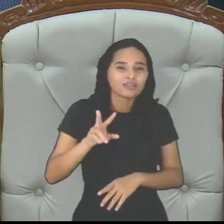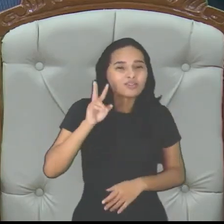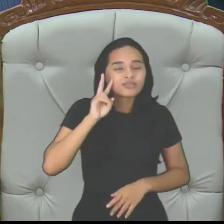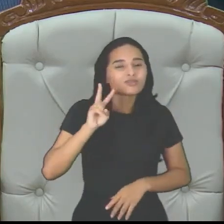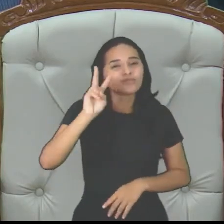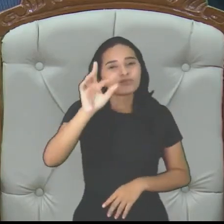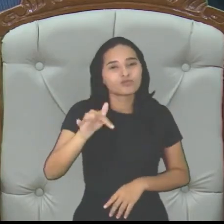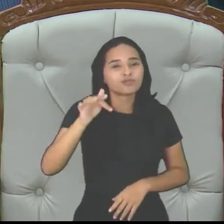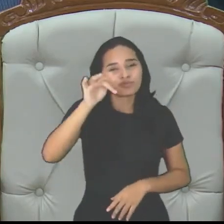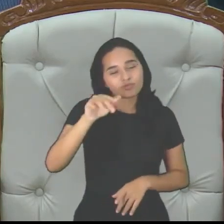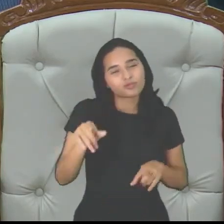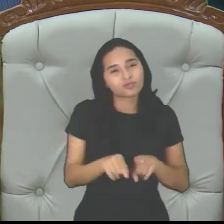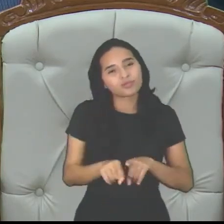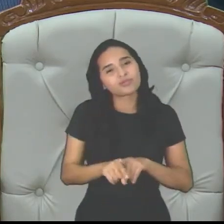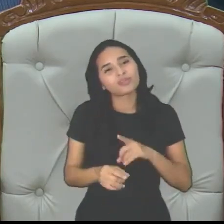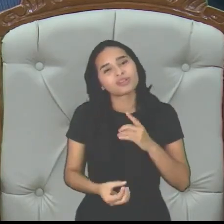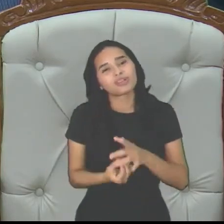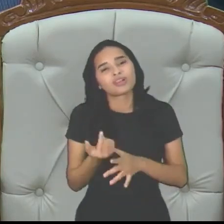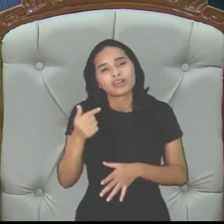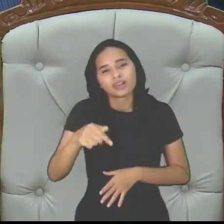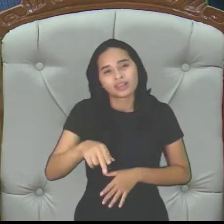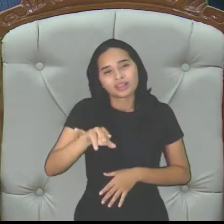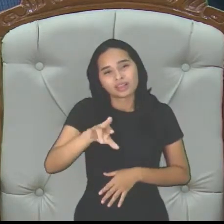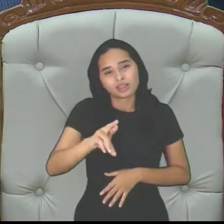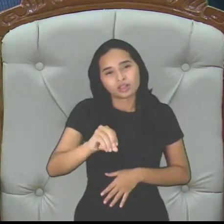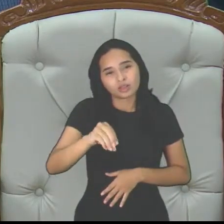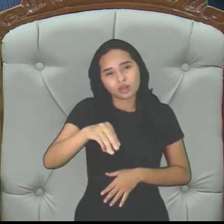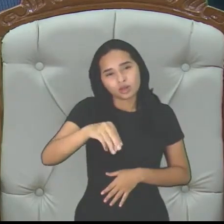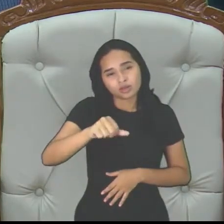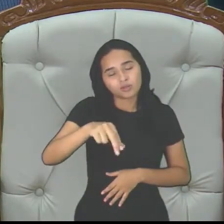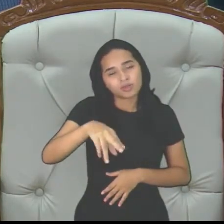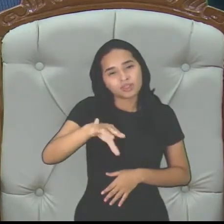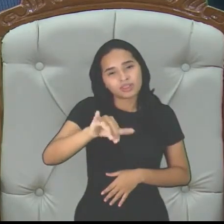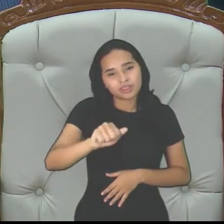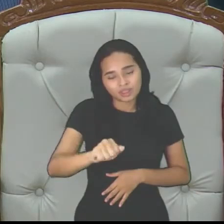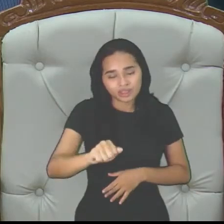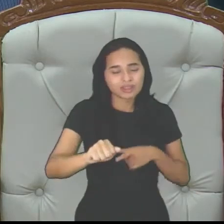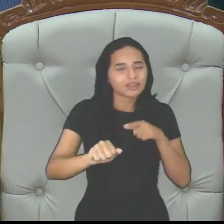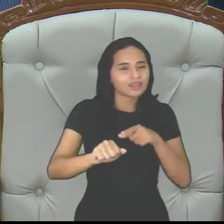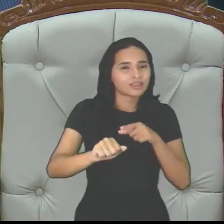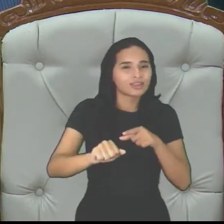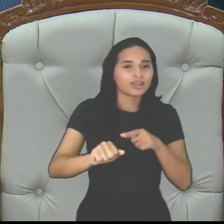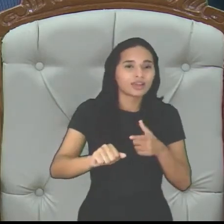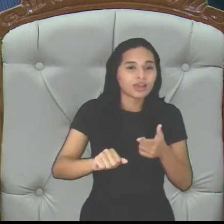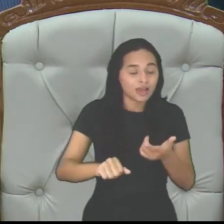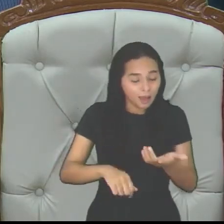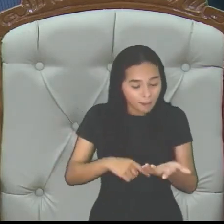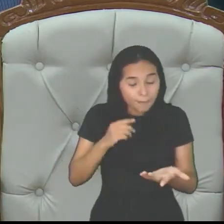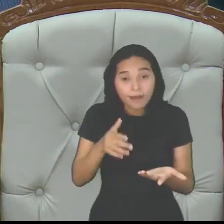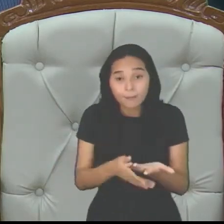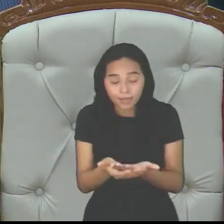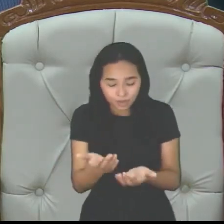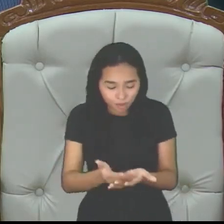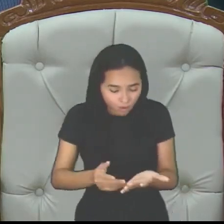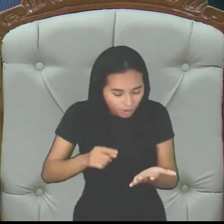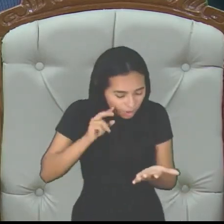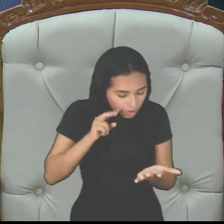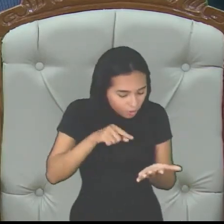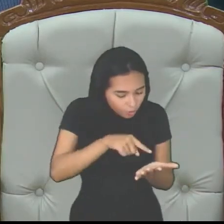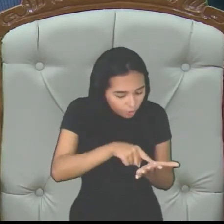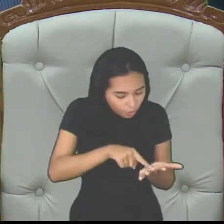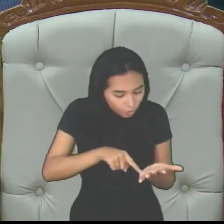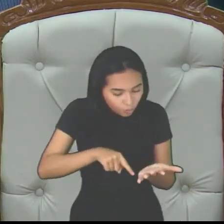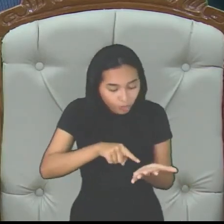quiromancia, que é as linhas que estão nas mãos das pessoas e elas